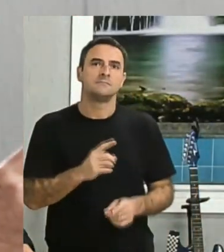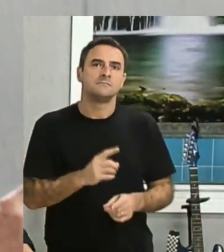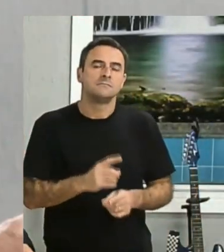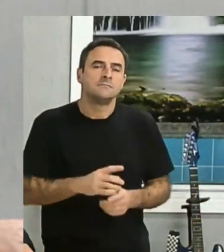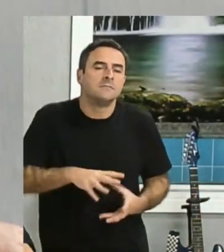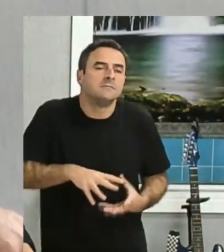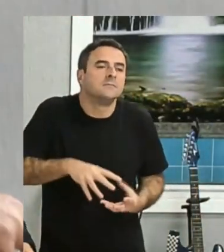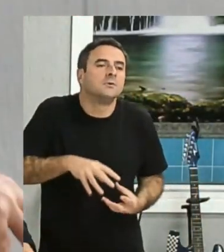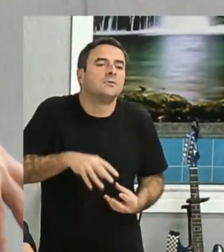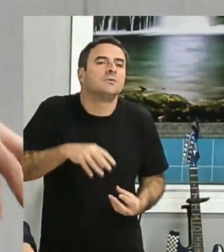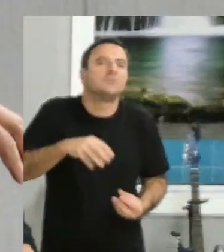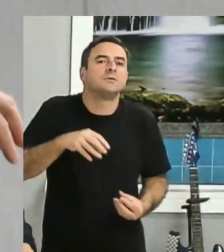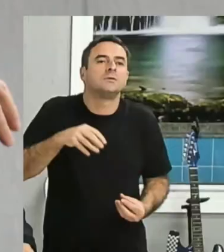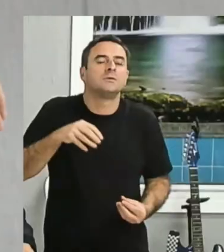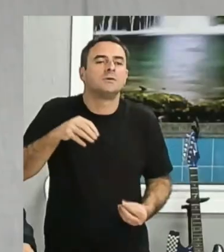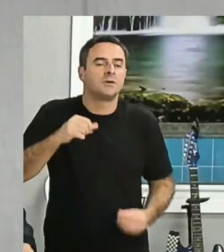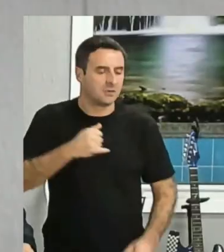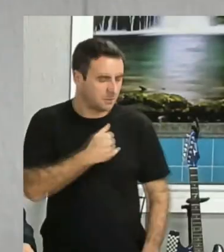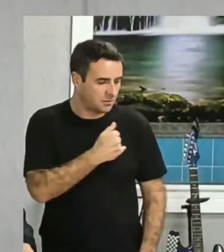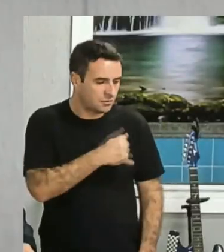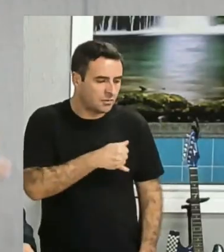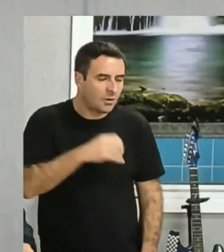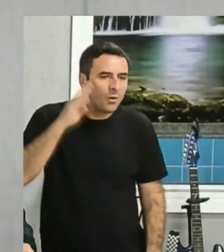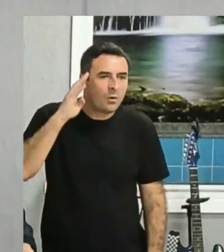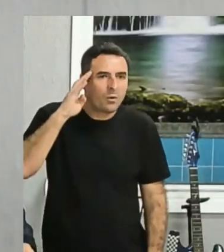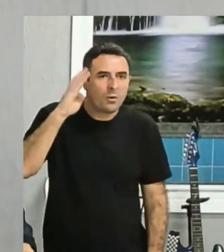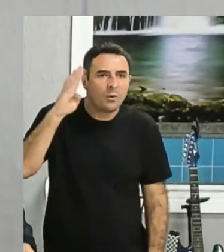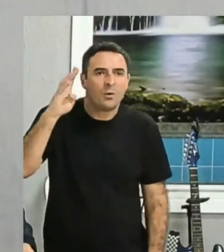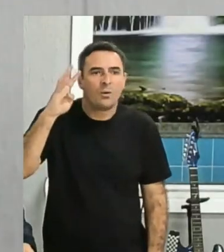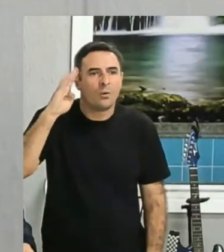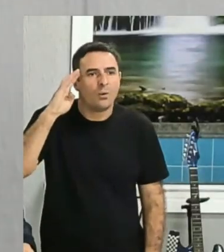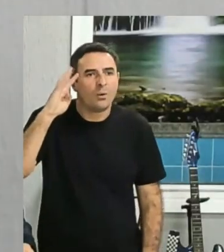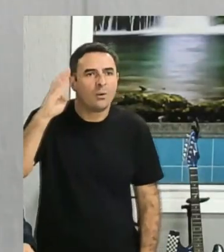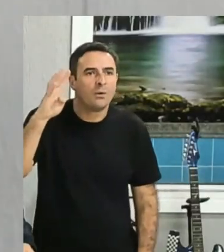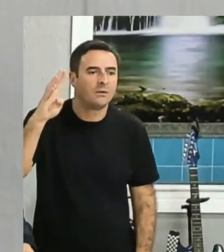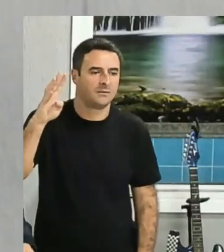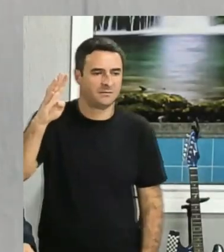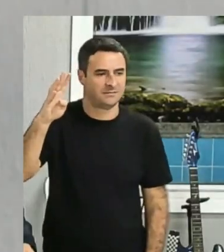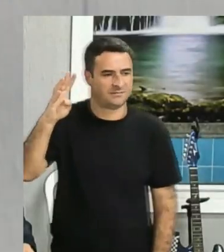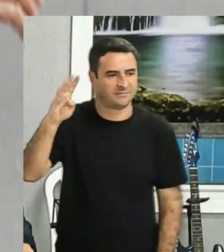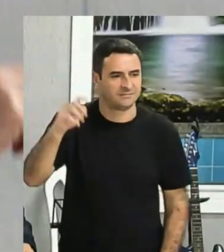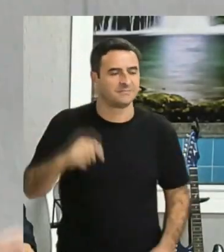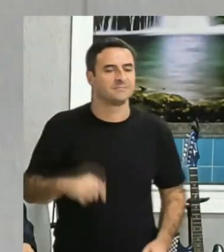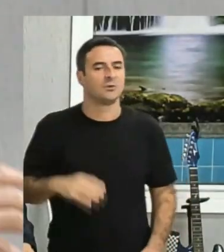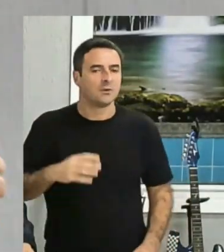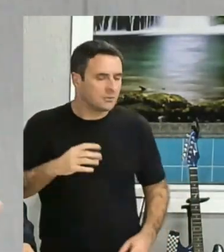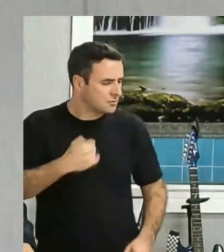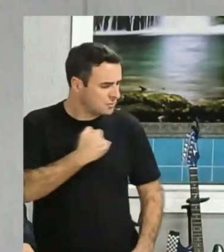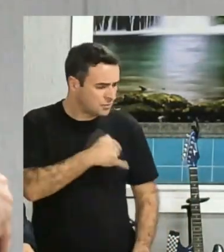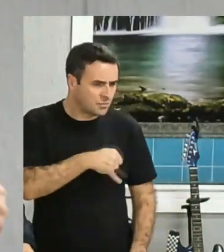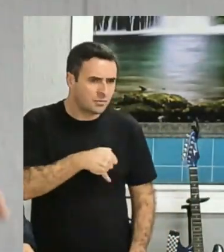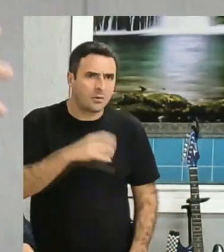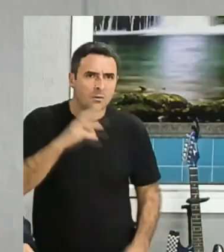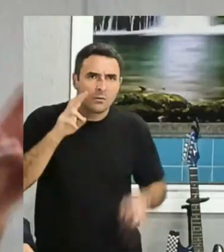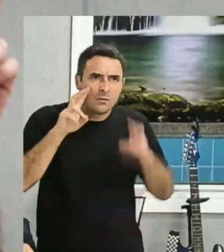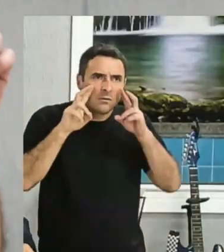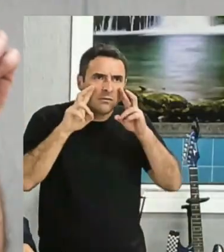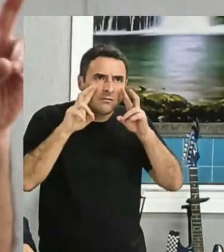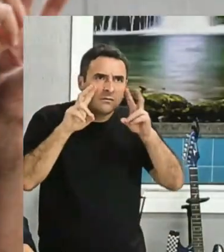espírito. Irmão, João não está sonhando aqui. João está tendo